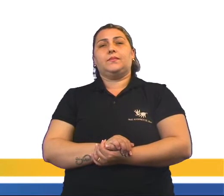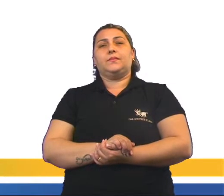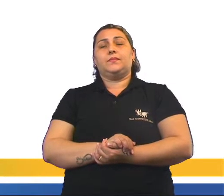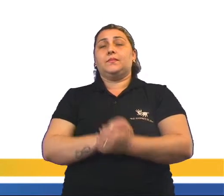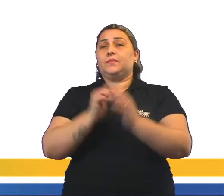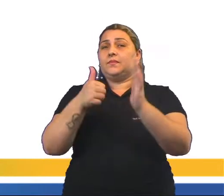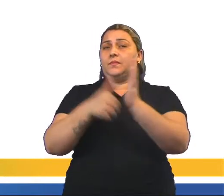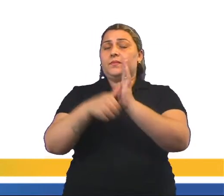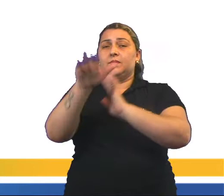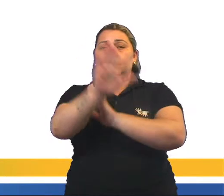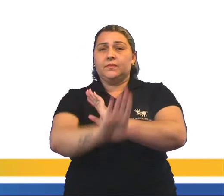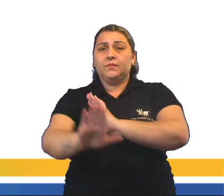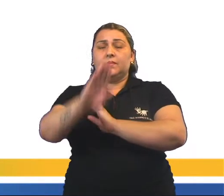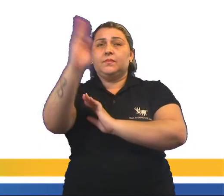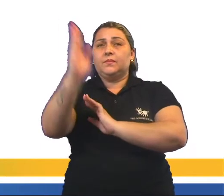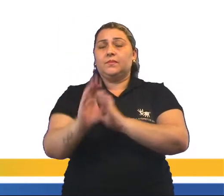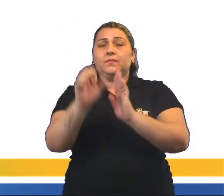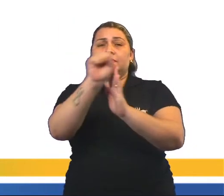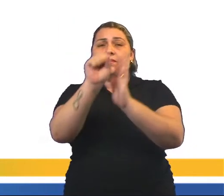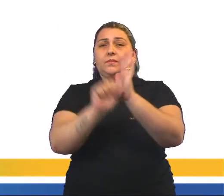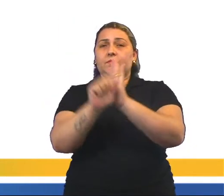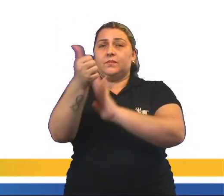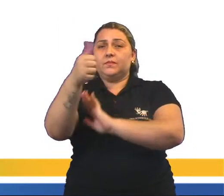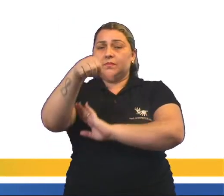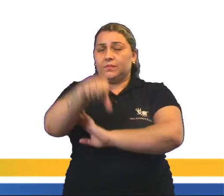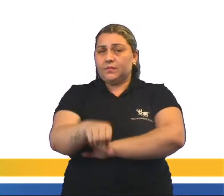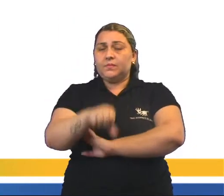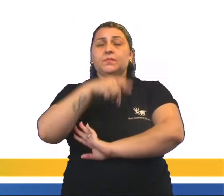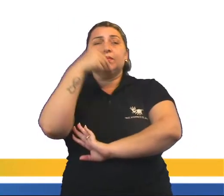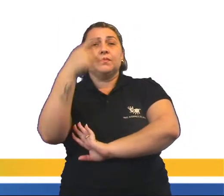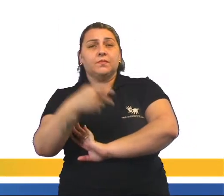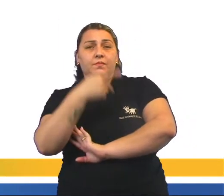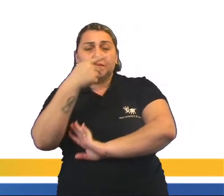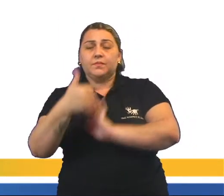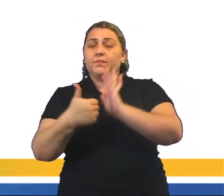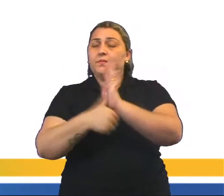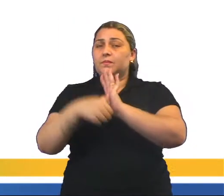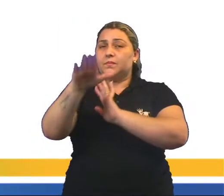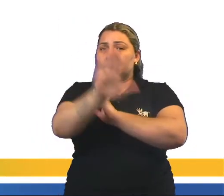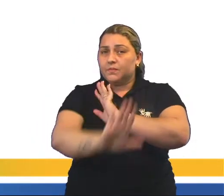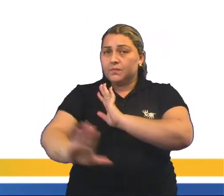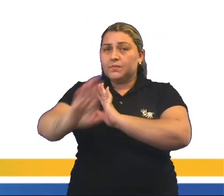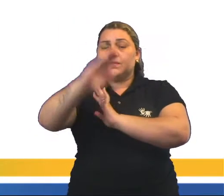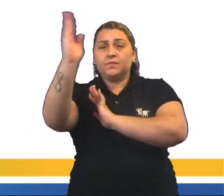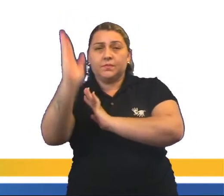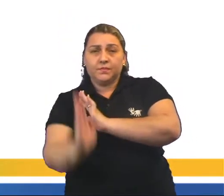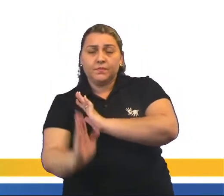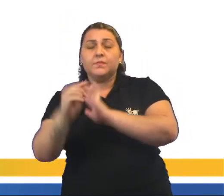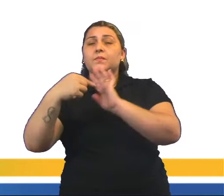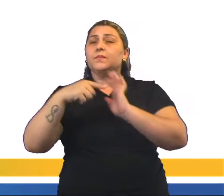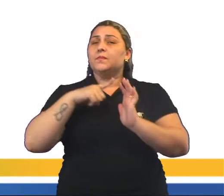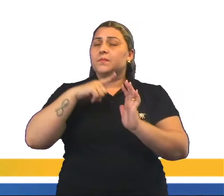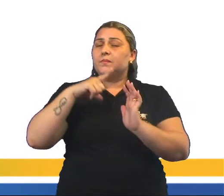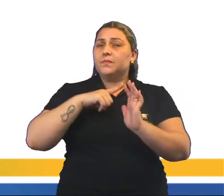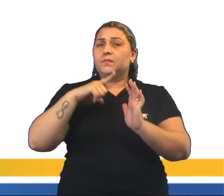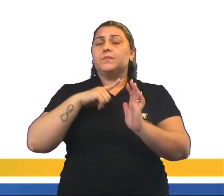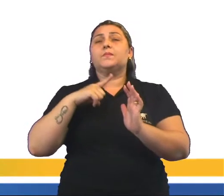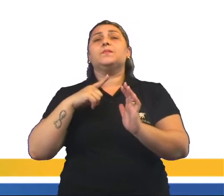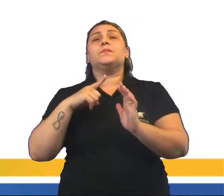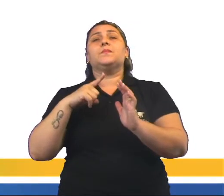A identidade nacional brasileira no século XIX. Falar sobre identidade nacional brasileira apresenta